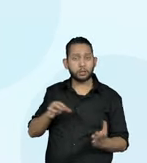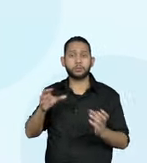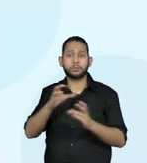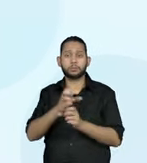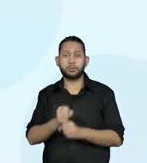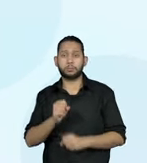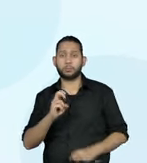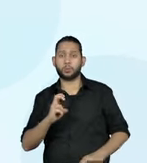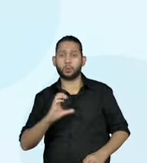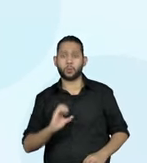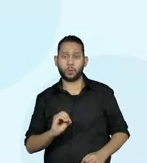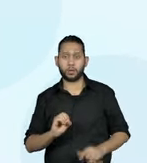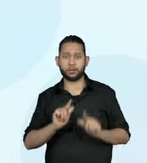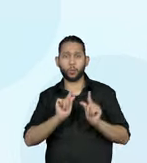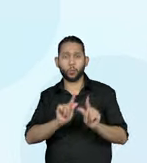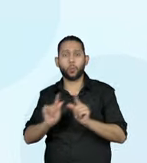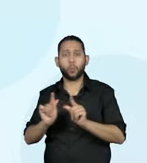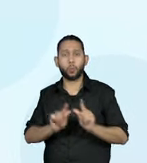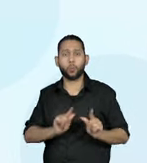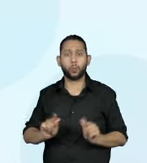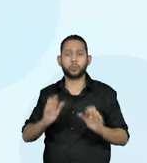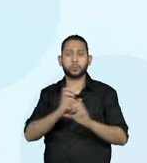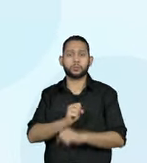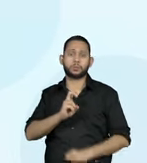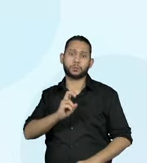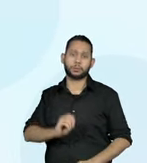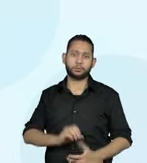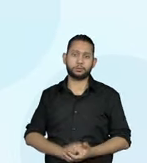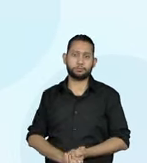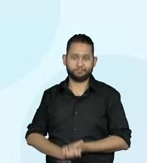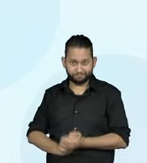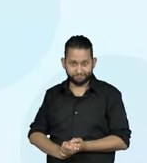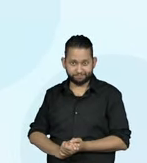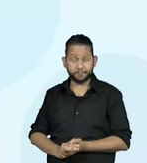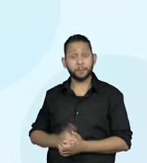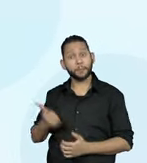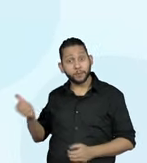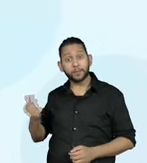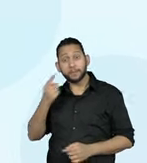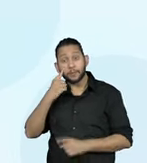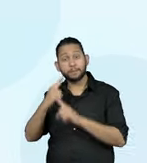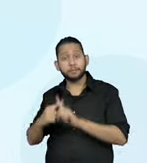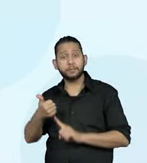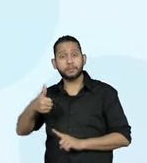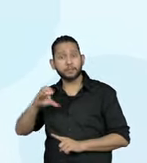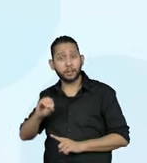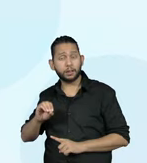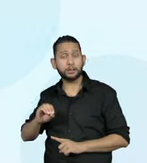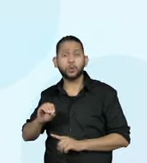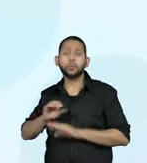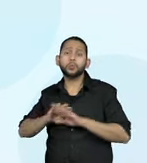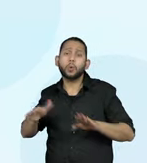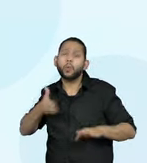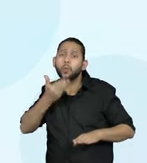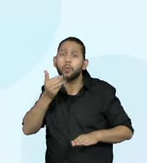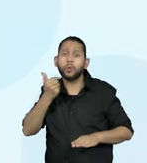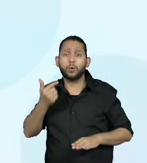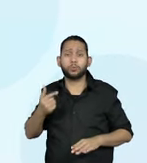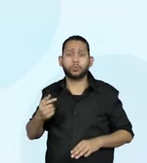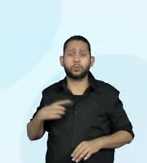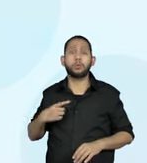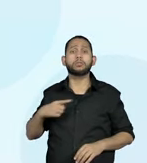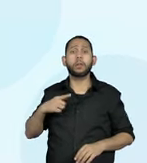Certo? É isso que a gente tem. Então, aqui, ó, multiplicação por 10, nós precisamos só multiplicar o número pelo 1,